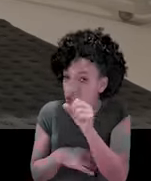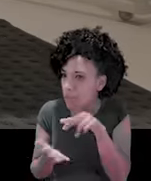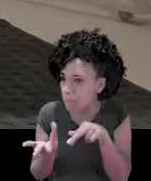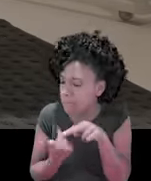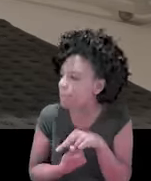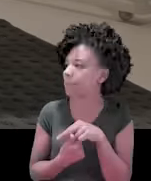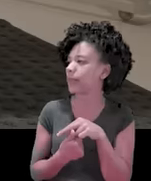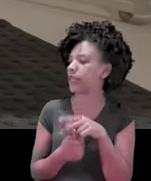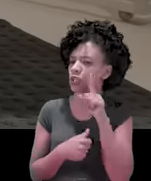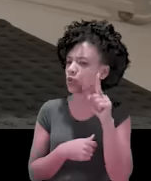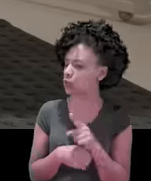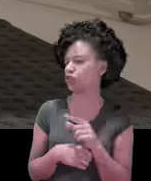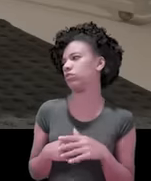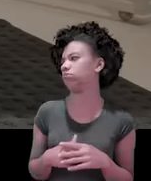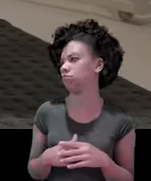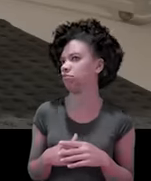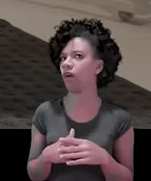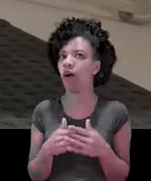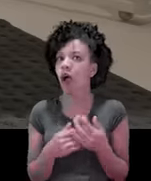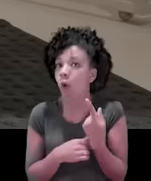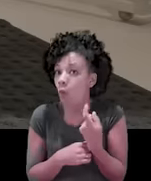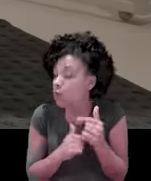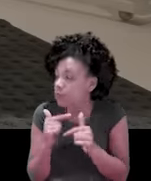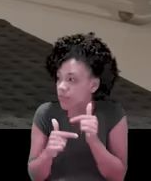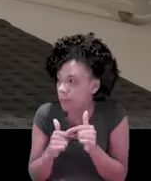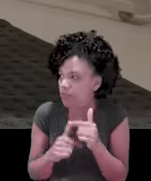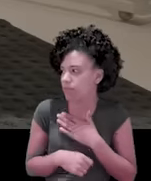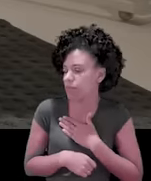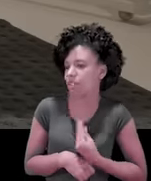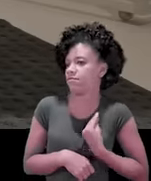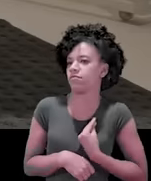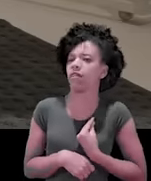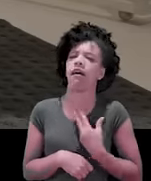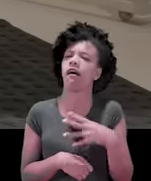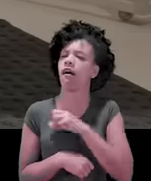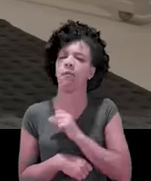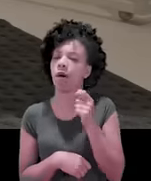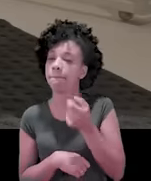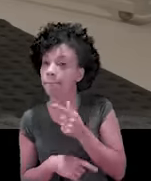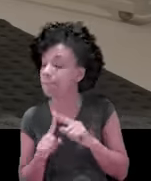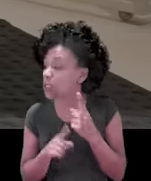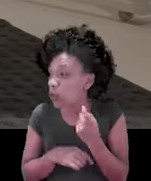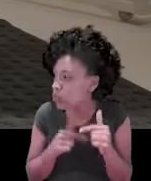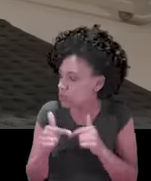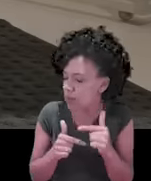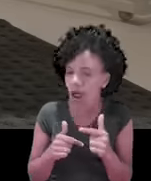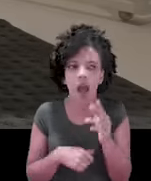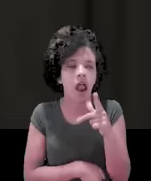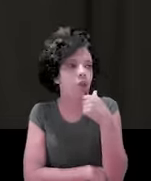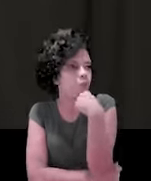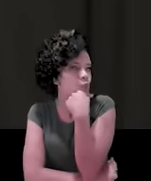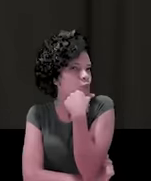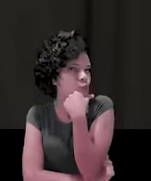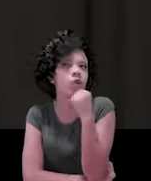muita coisa e todo dia eu vim para cá é o único trabalho da minha vida eu amo fazer comédia Tá mas a única trabalho da minha vida que eu venho